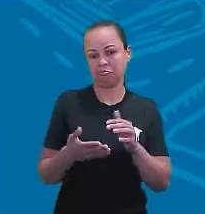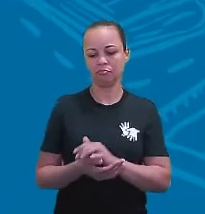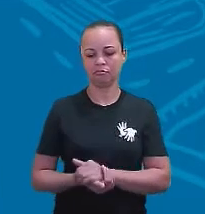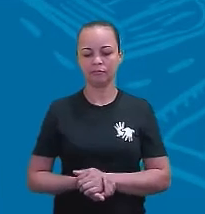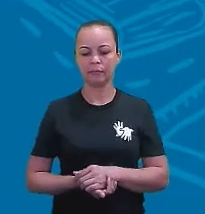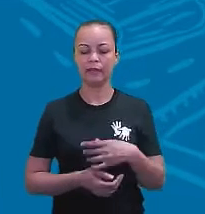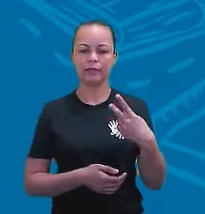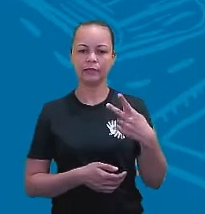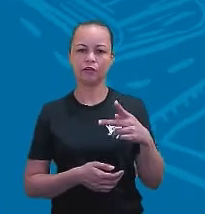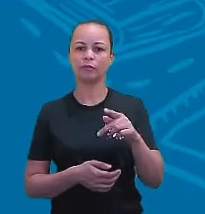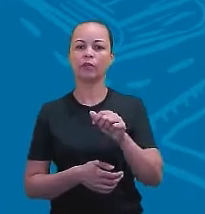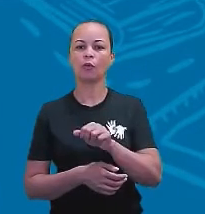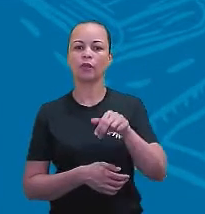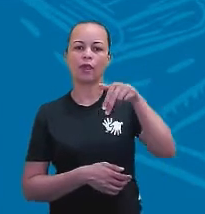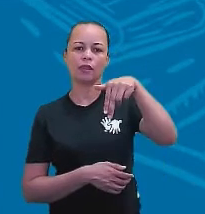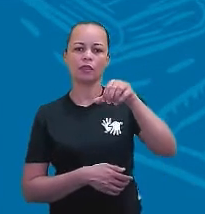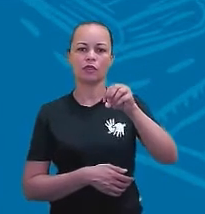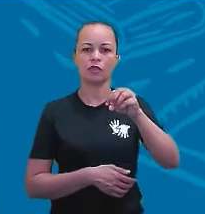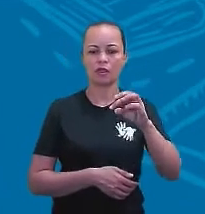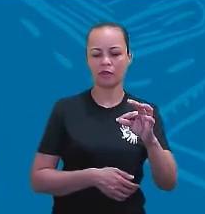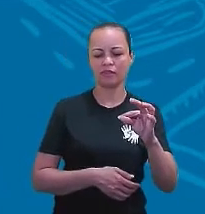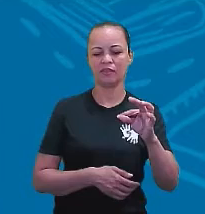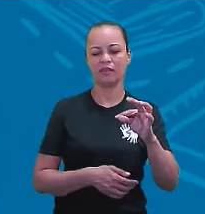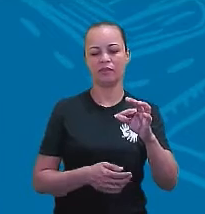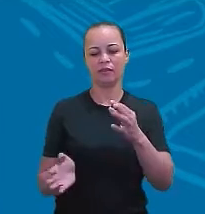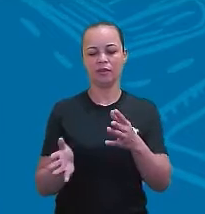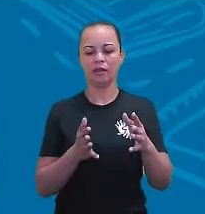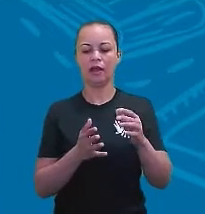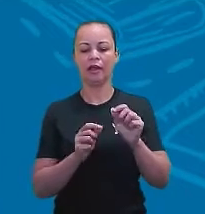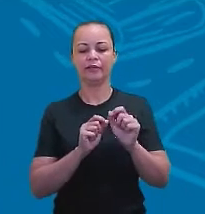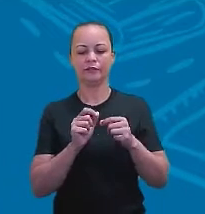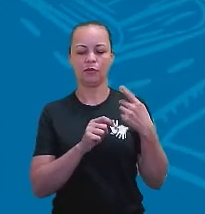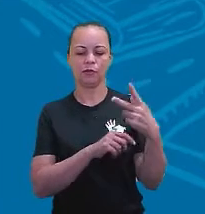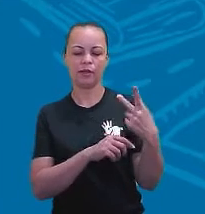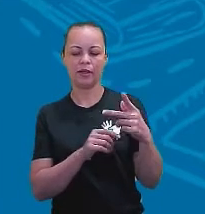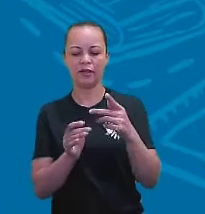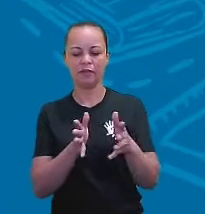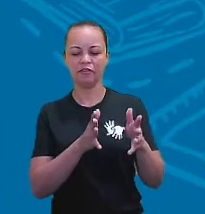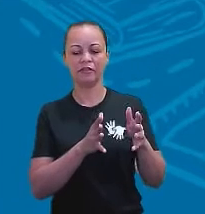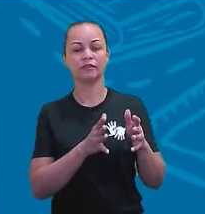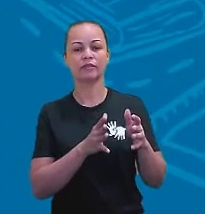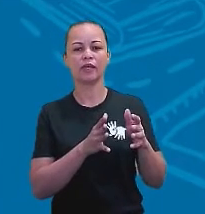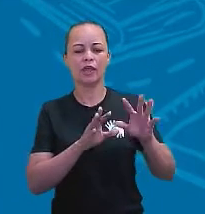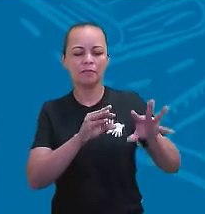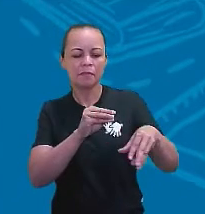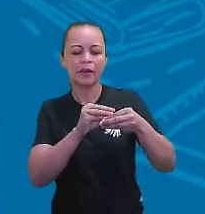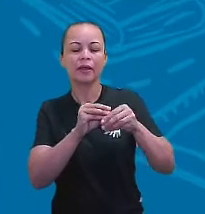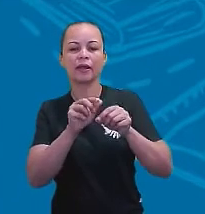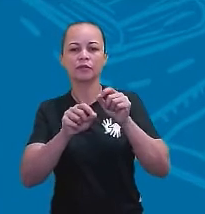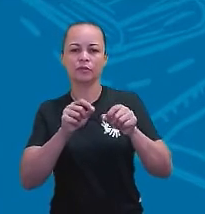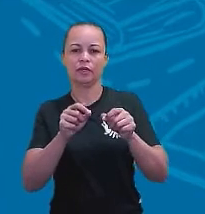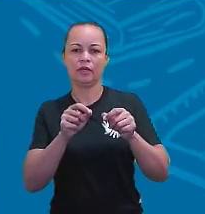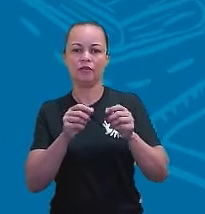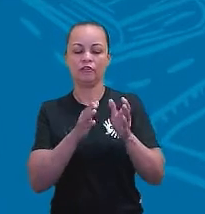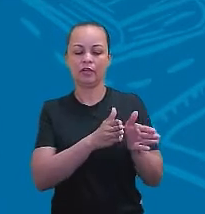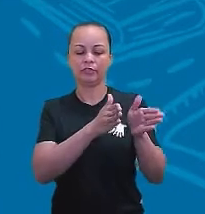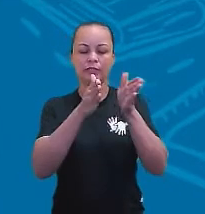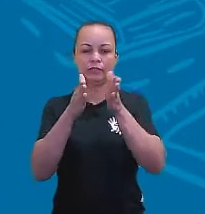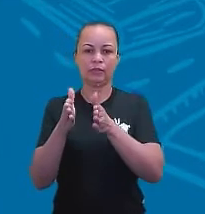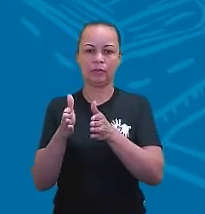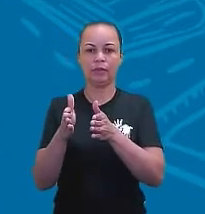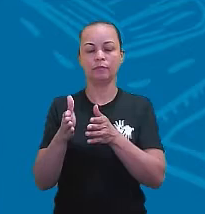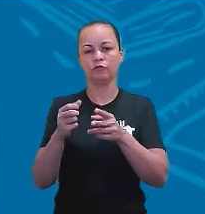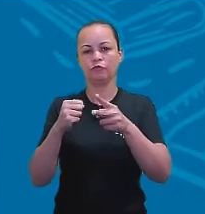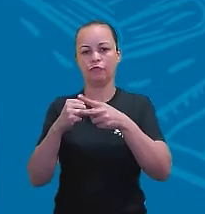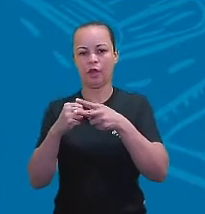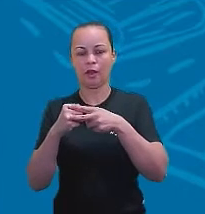aí? Not. Então, o teu not, ele vai ser empregado. E ele vai ficar onde, gente? Ele vai ficar sempre depois do verbo